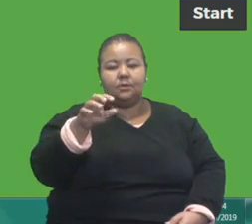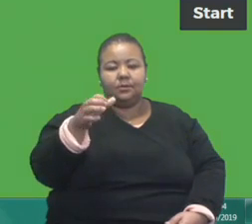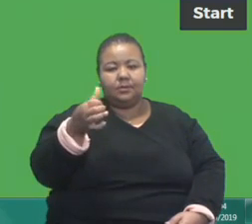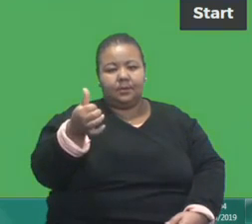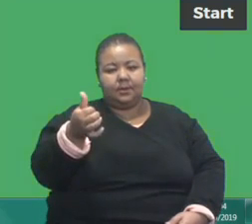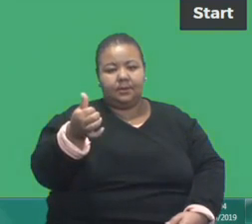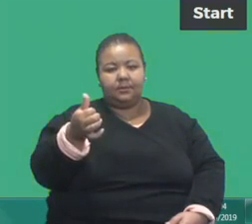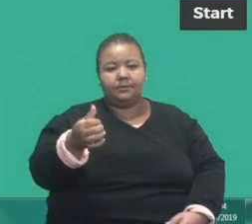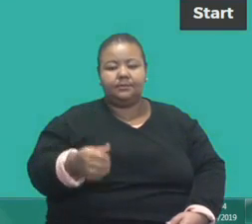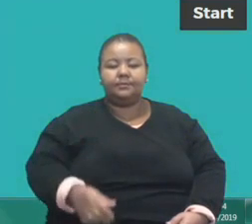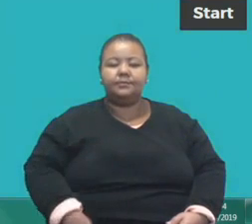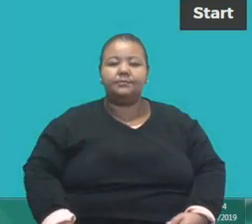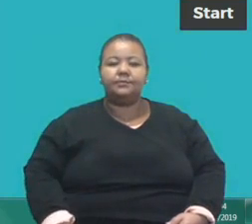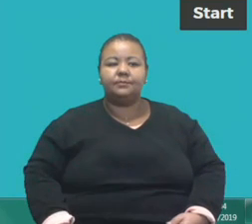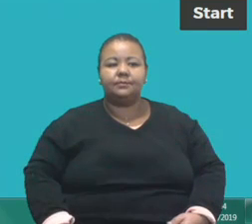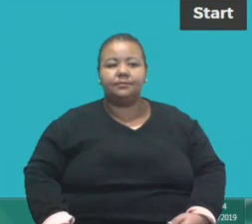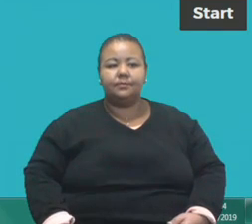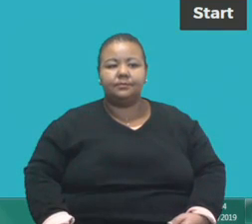59836.